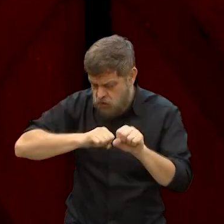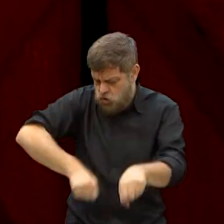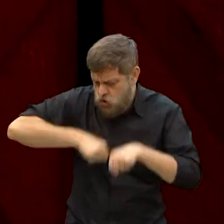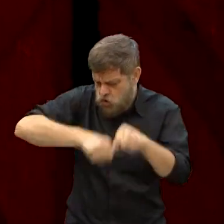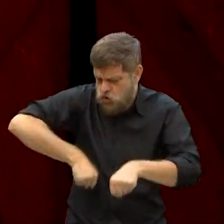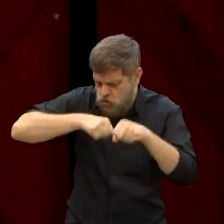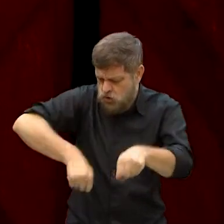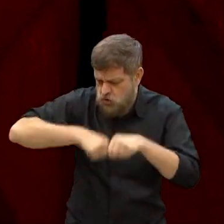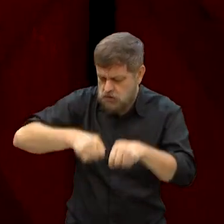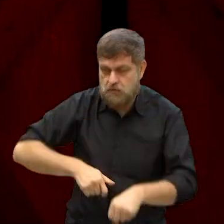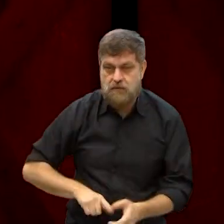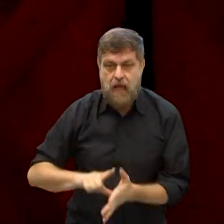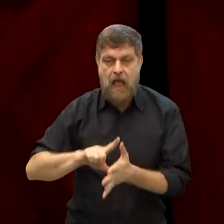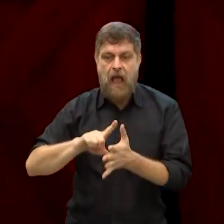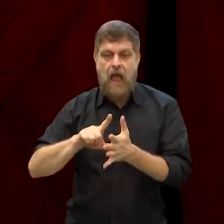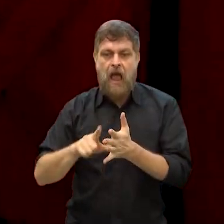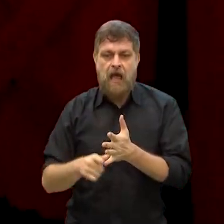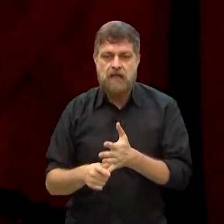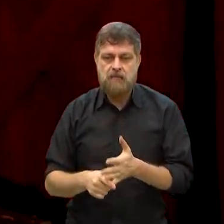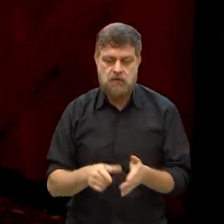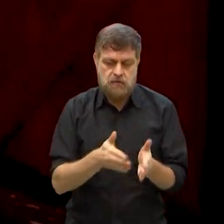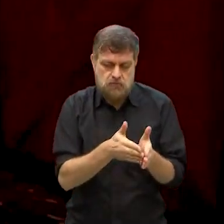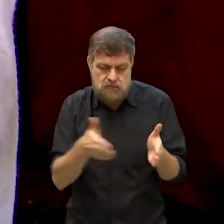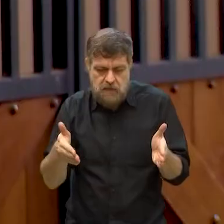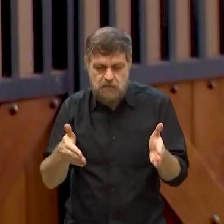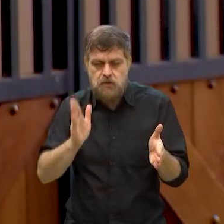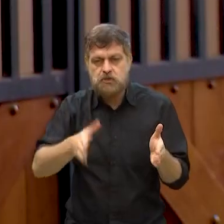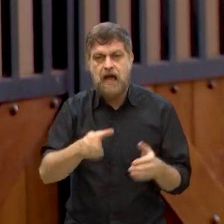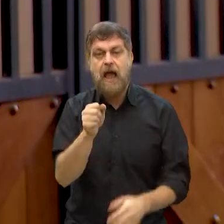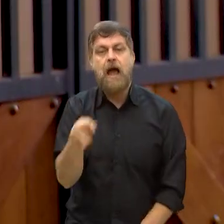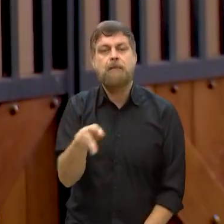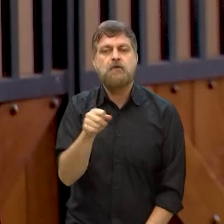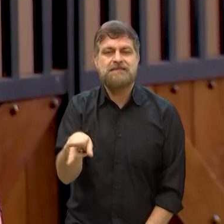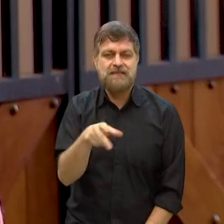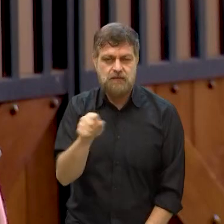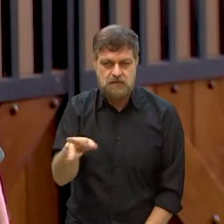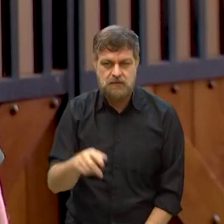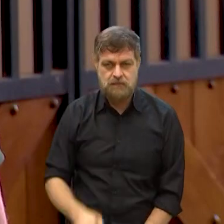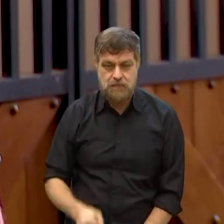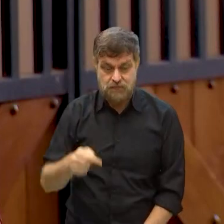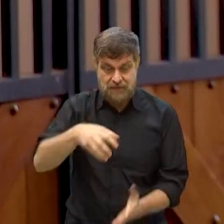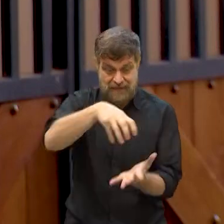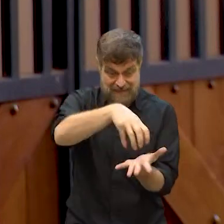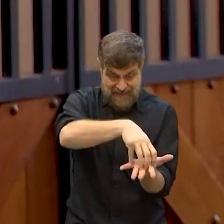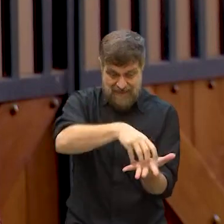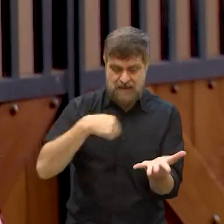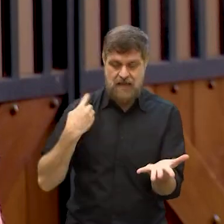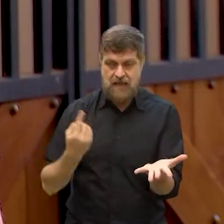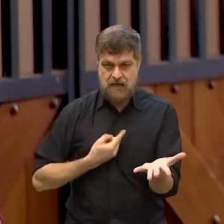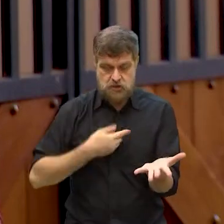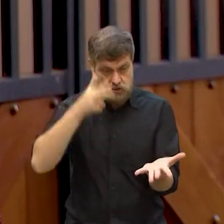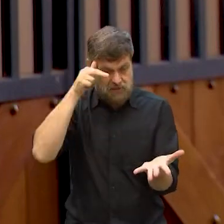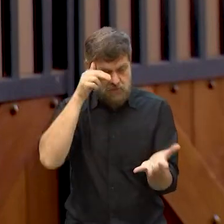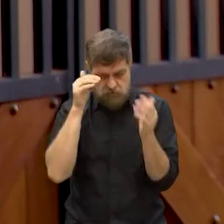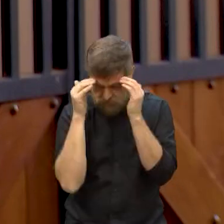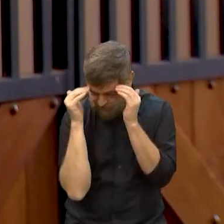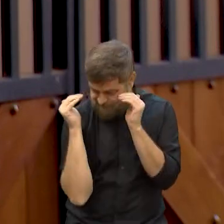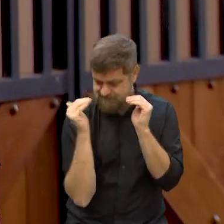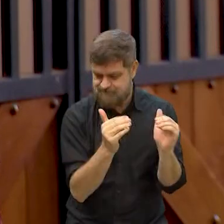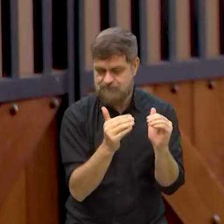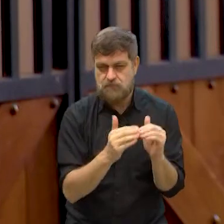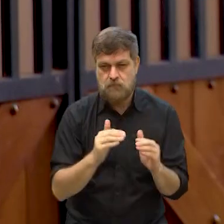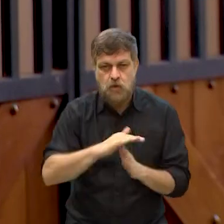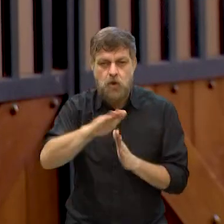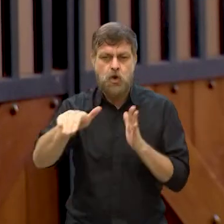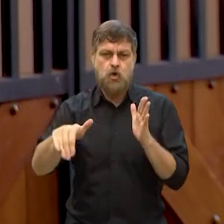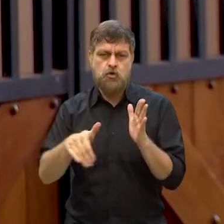de enduro, logo ganham a aposentadoria. Aqui no Aras, a gente tem um respeito muito grande por animal. Na verdade, que